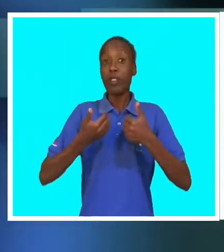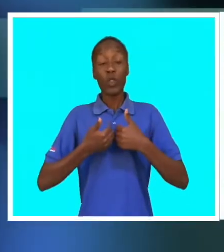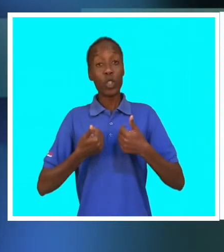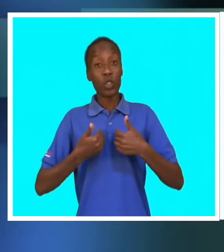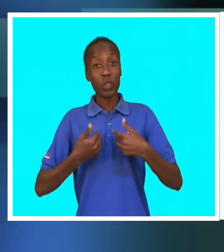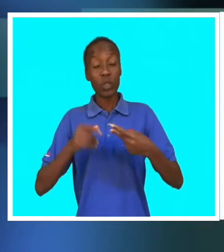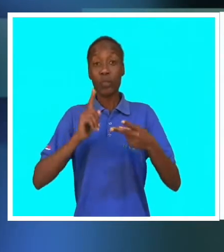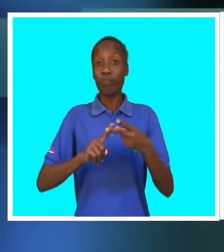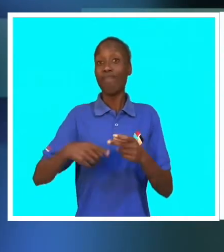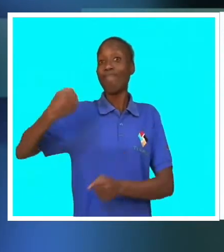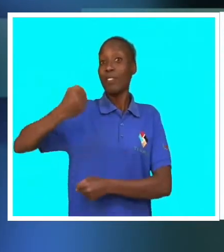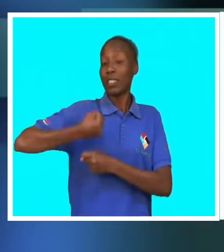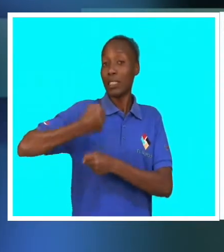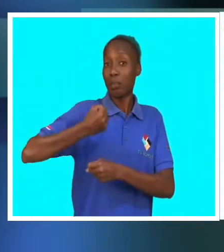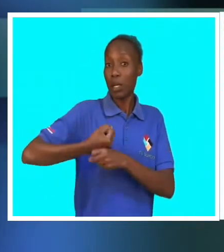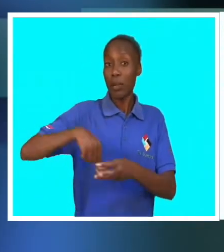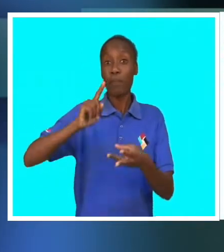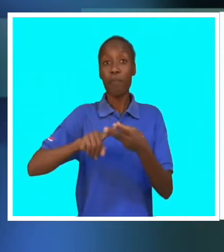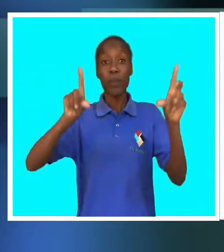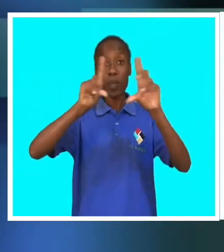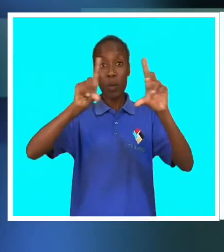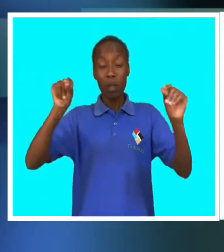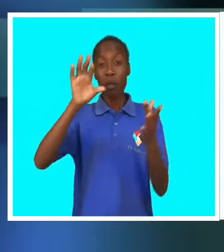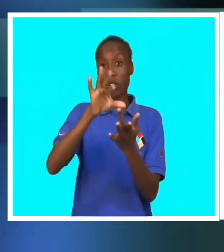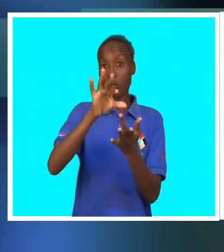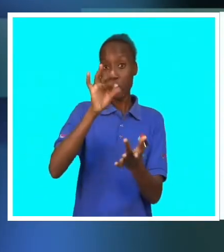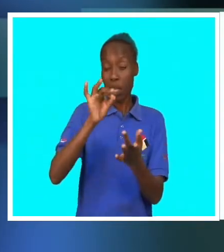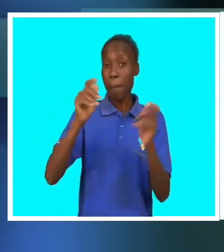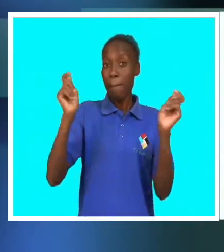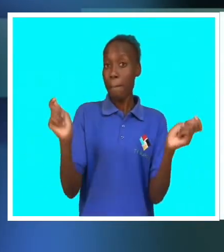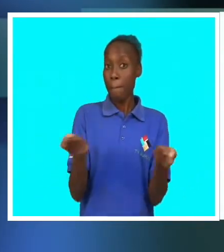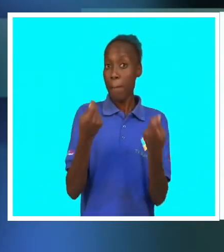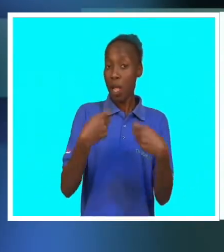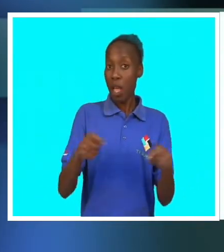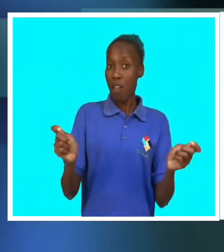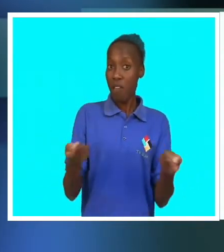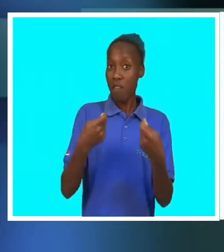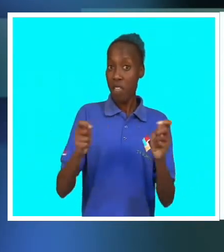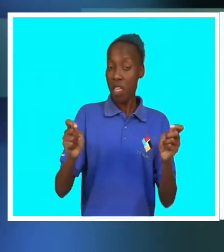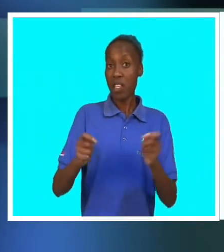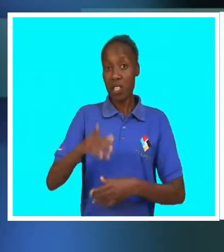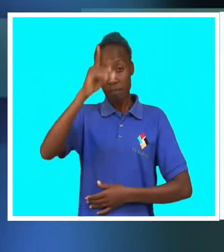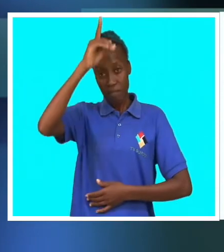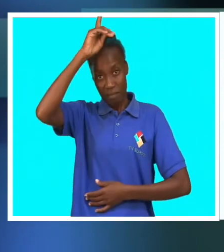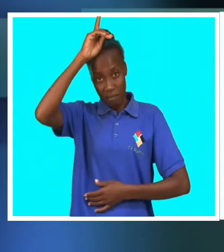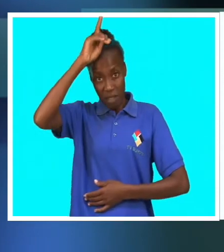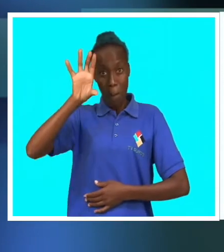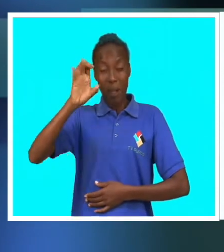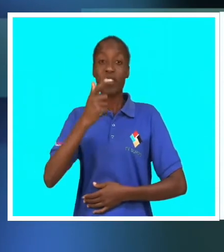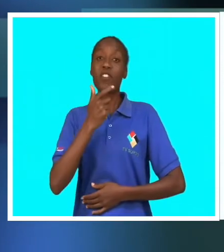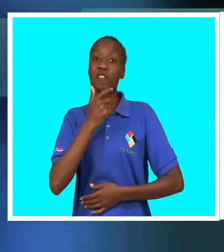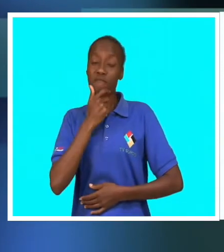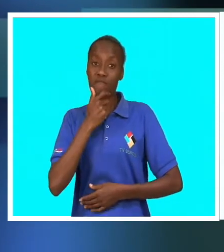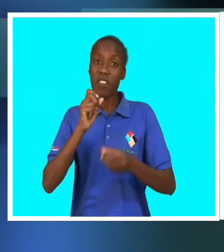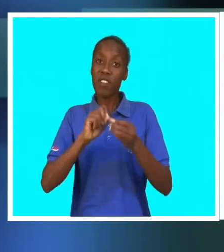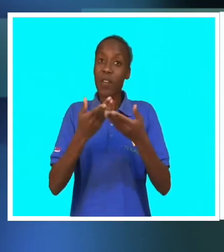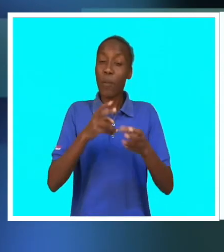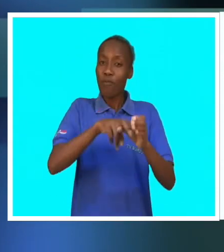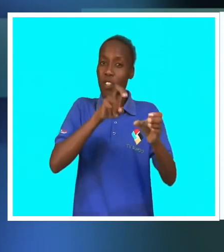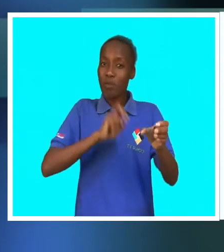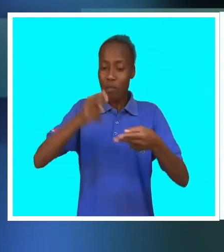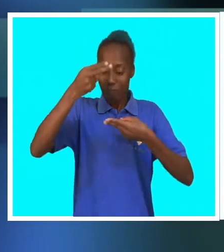Juventude e empregabilidade foi o lema escolhido para celebrar o aniversário da Rainha da Inglaterra e fazer a